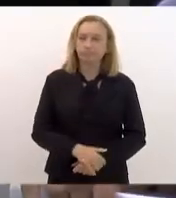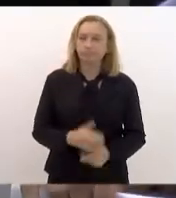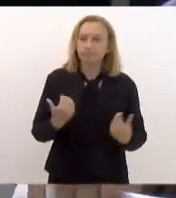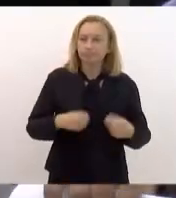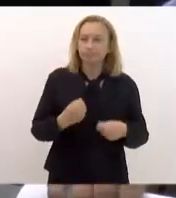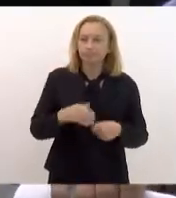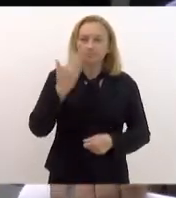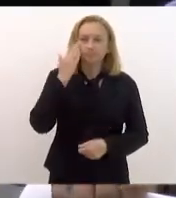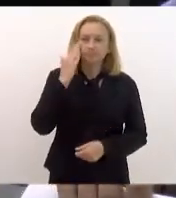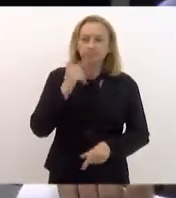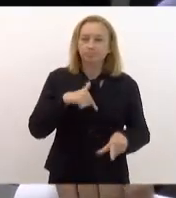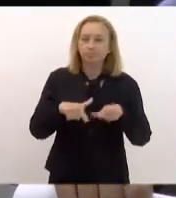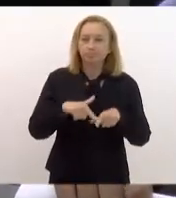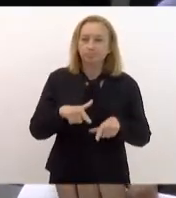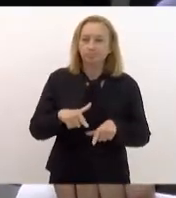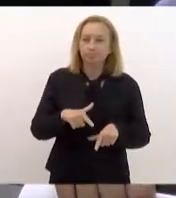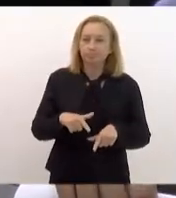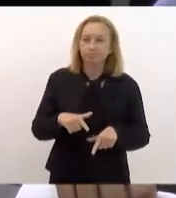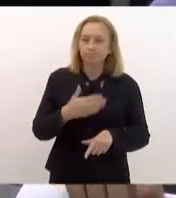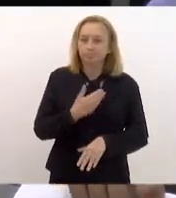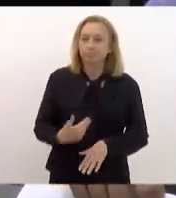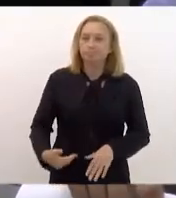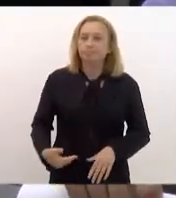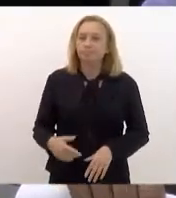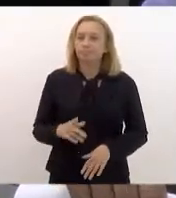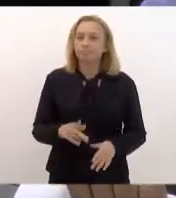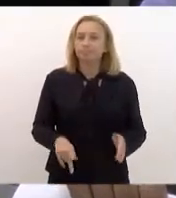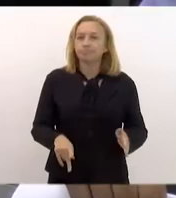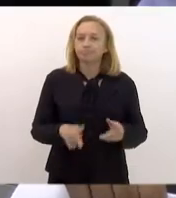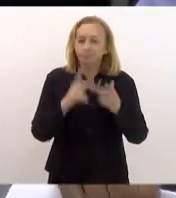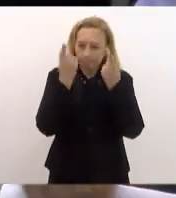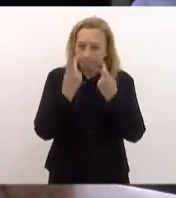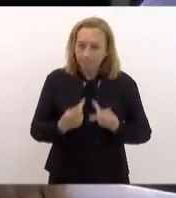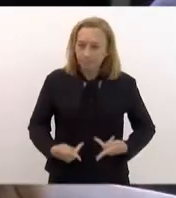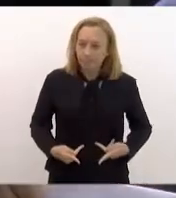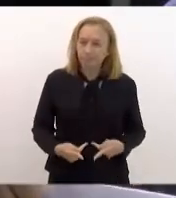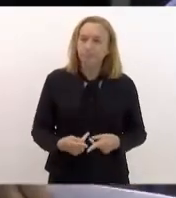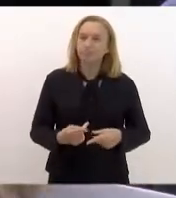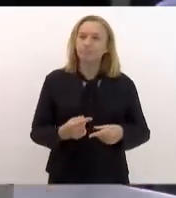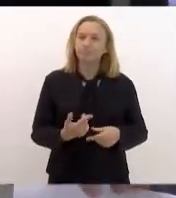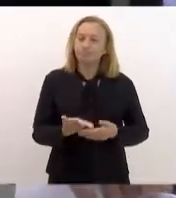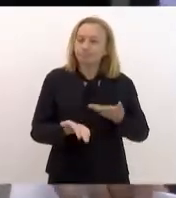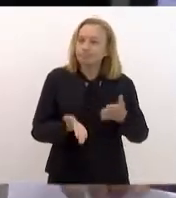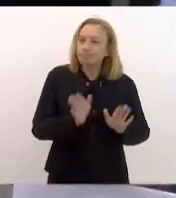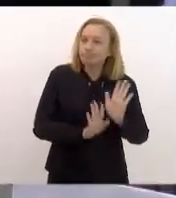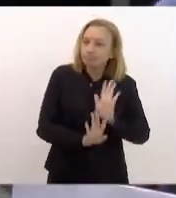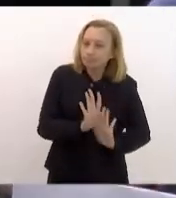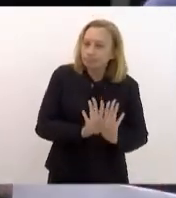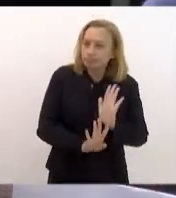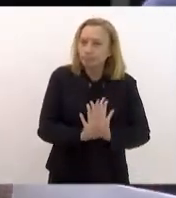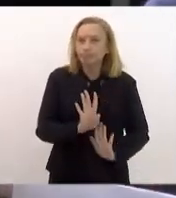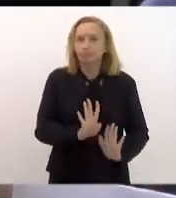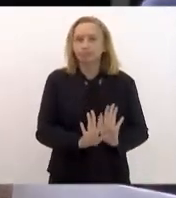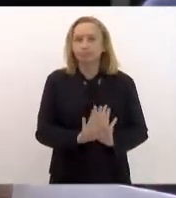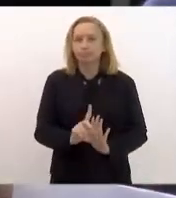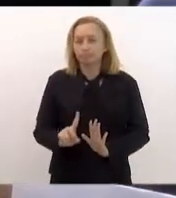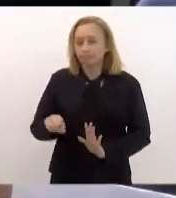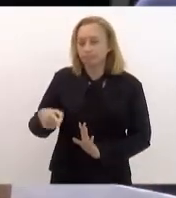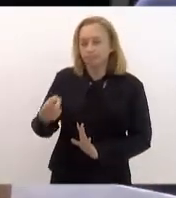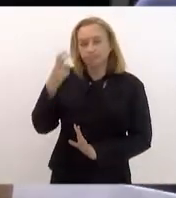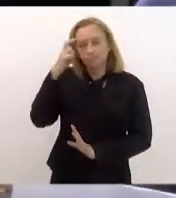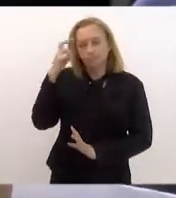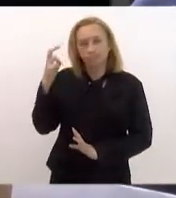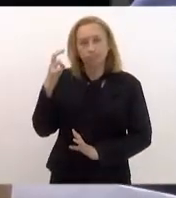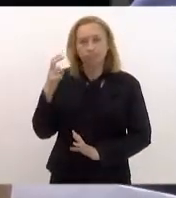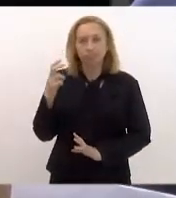que o serviço público é gente. E tem que estruturar a carreira, e tem que ter esse cuidado, e tem que ter uma outra cultura